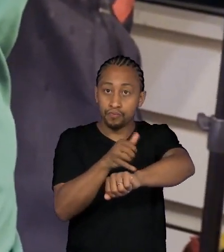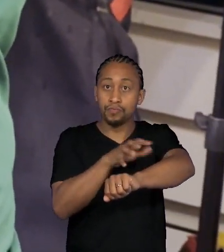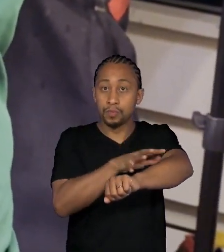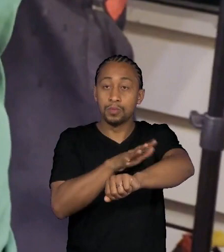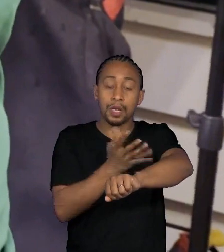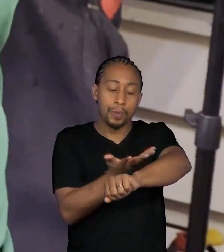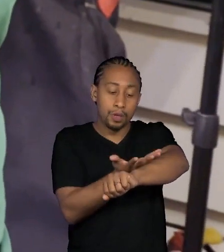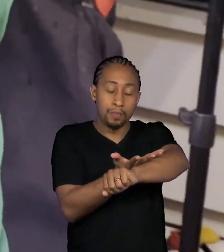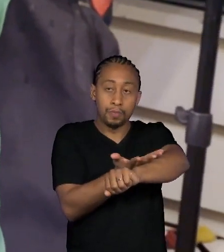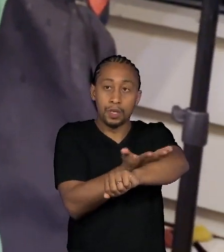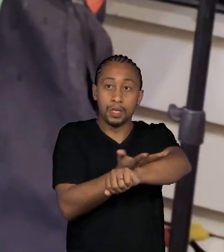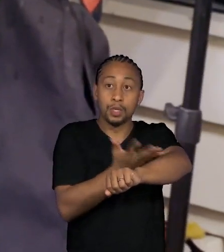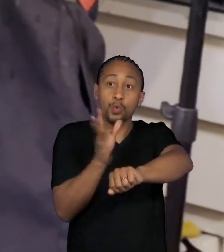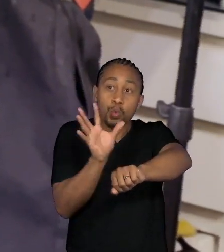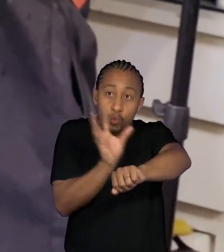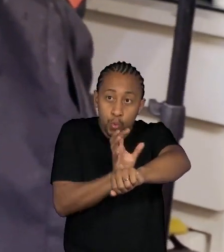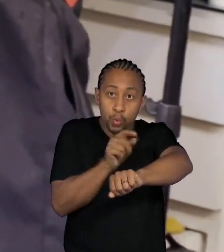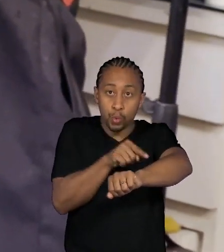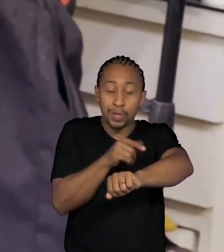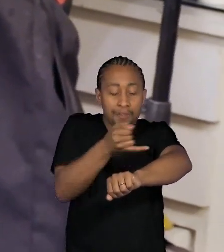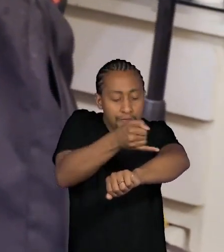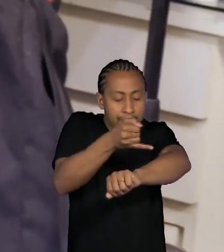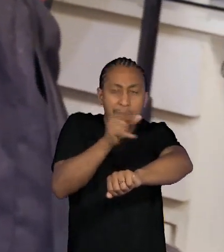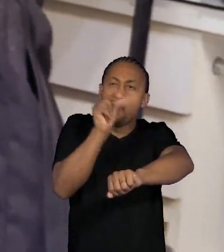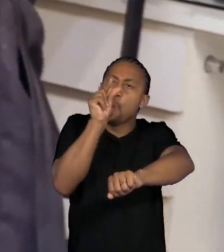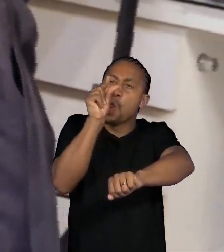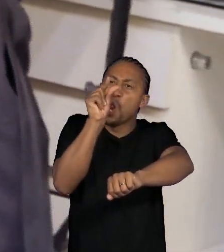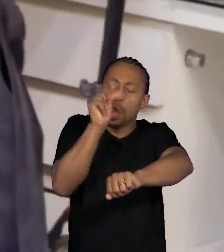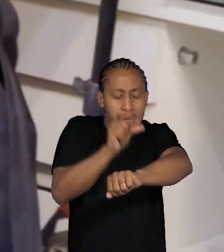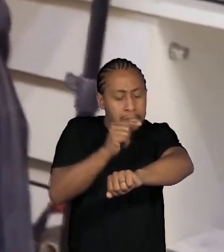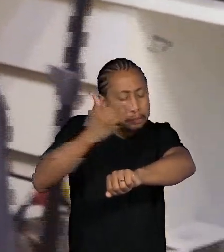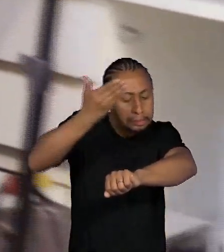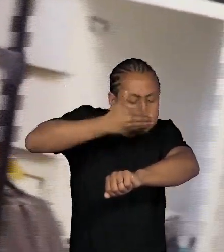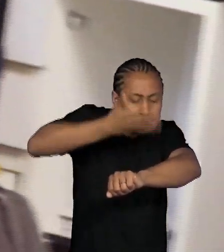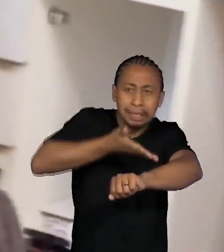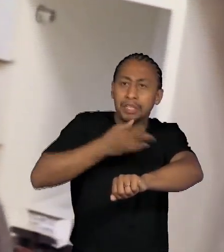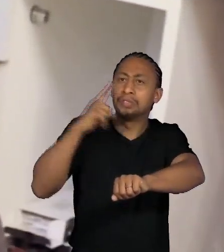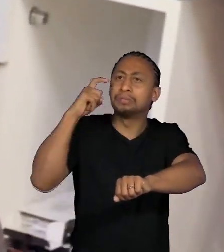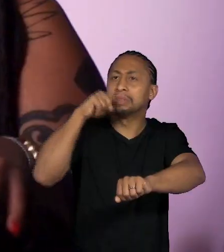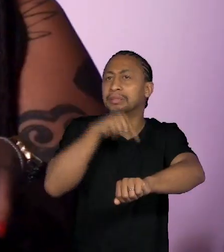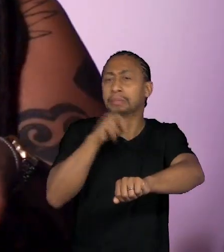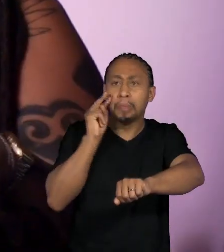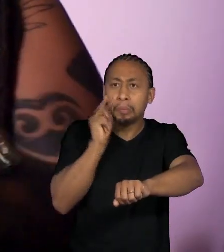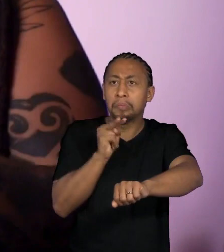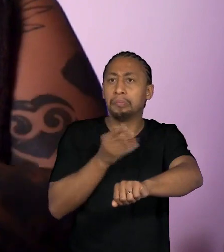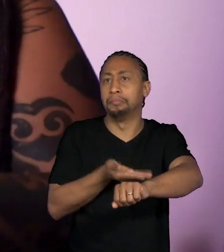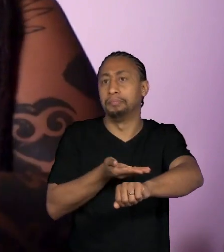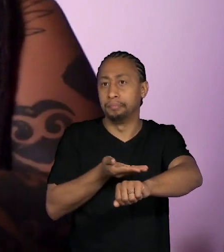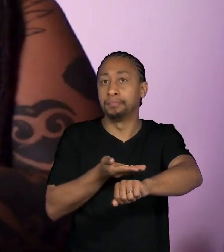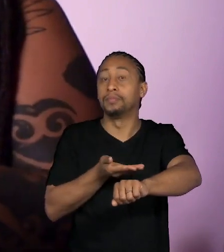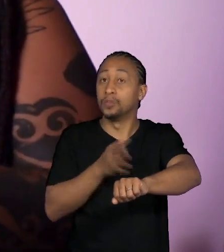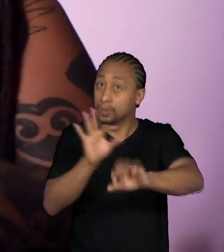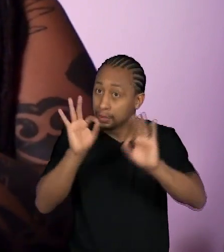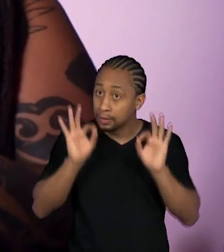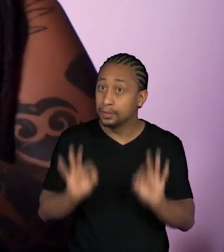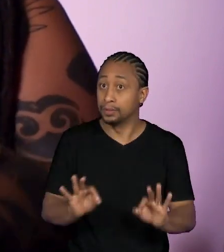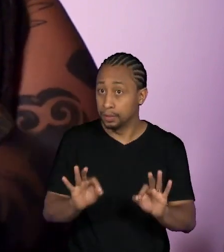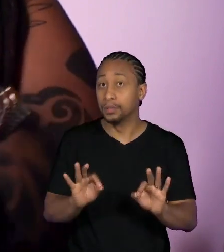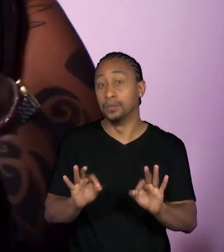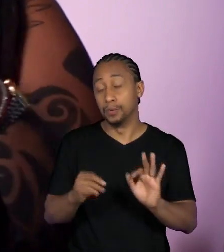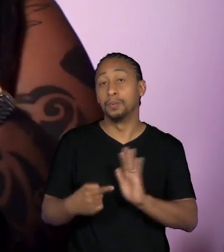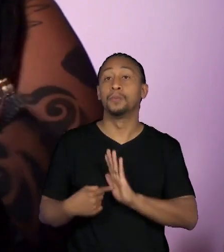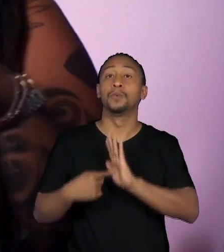fundo escuro. Você faz uma tatuagem pequena. Qual a chance de você enxergar essa tatuagem? Muito pouca, né? Então, o ideal é a gente